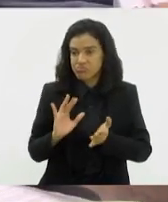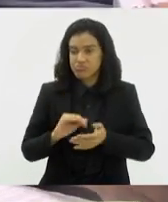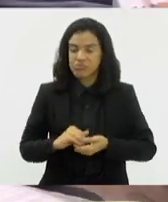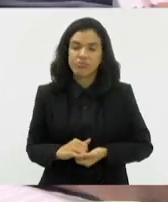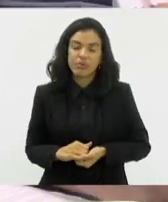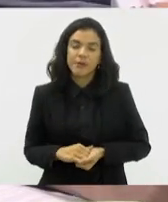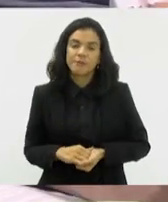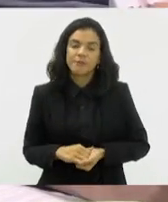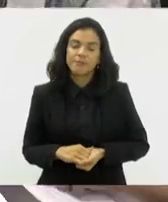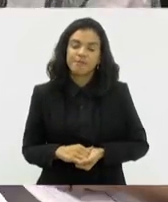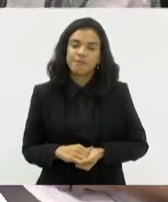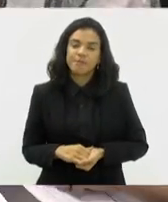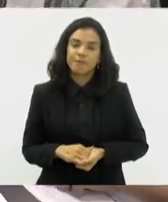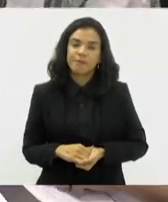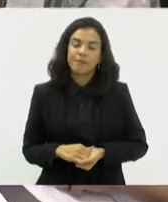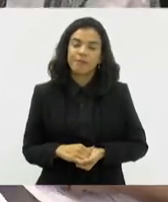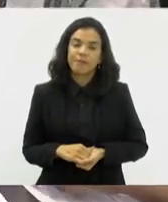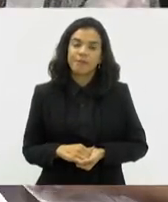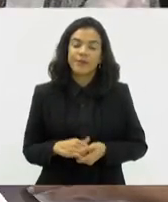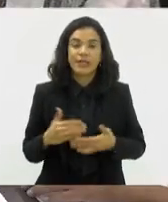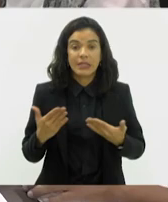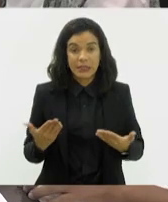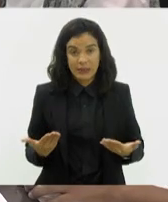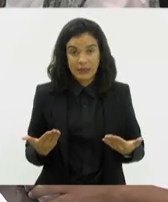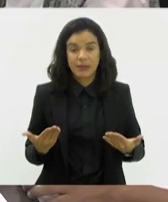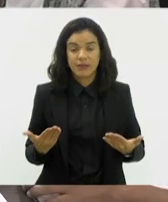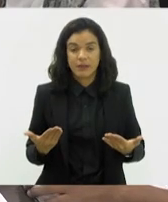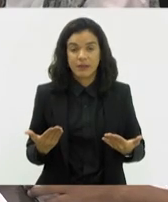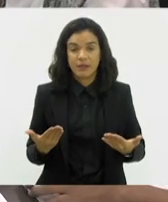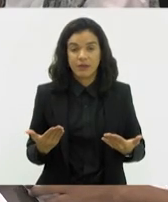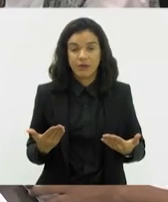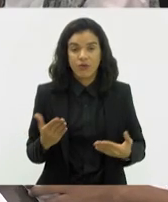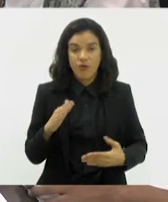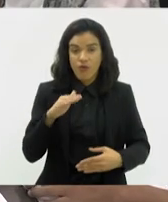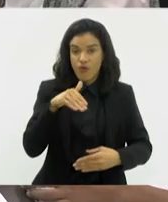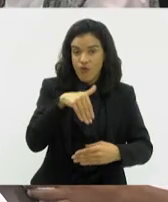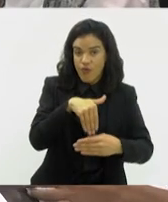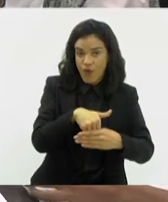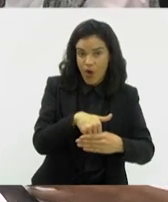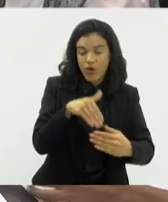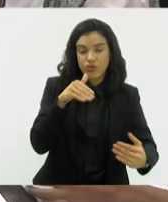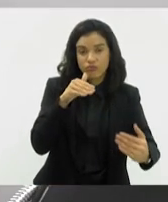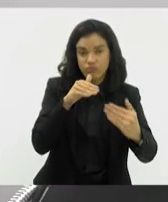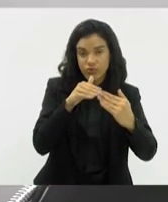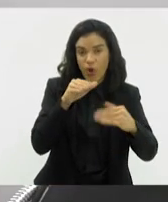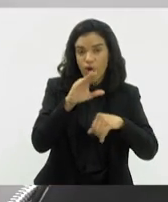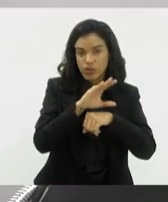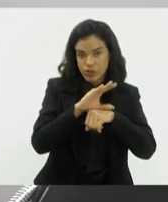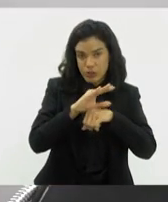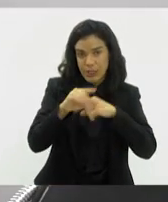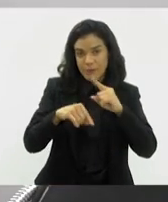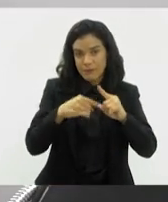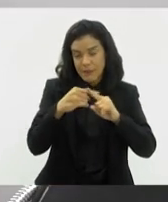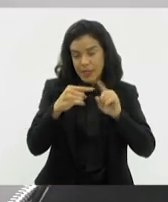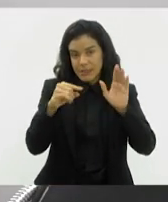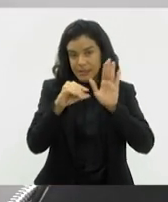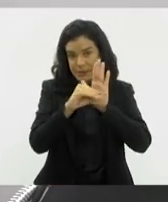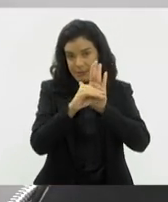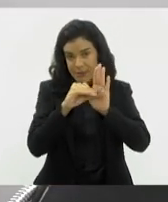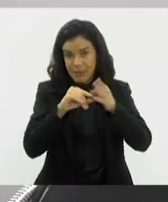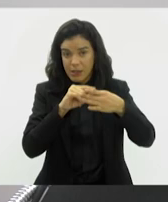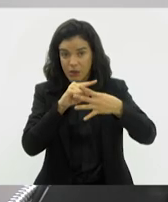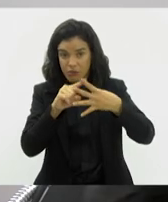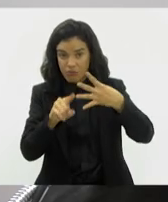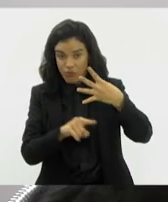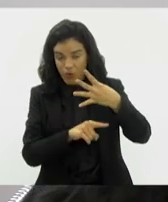entendi. Bom, então o voto é constitucionalidade com emendas, as 4 emendas